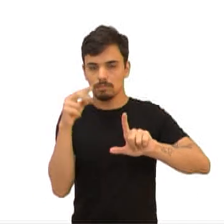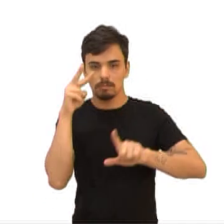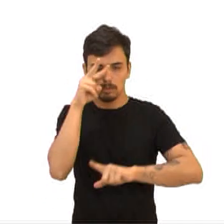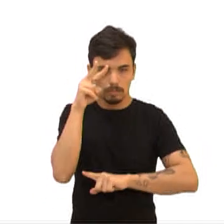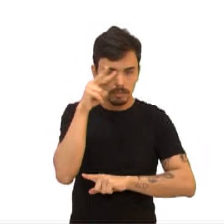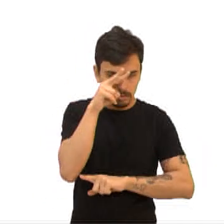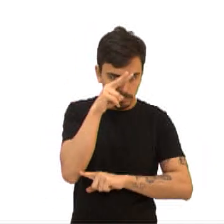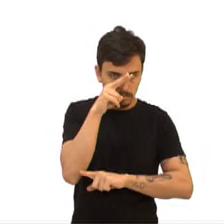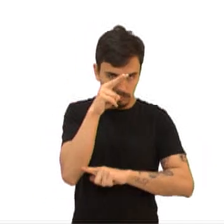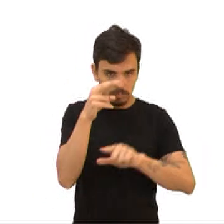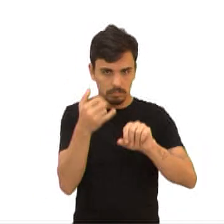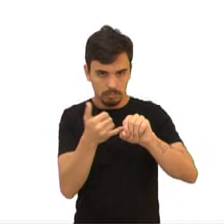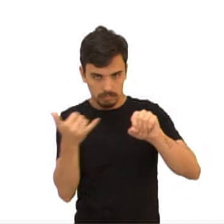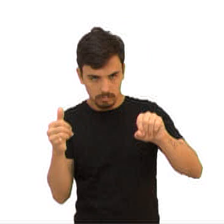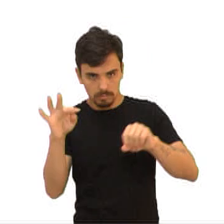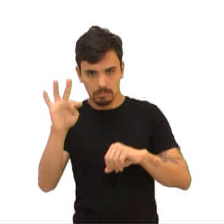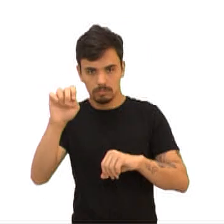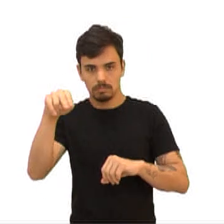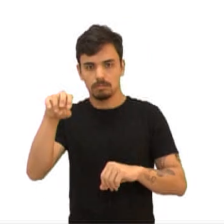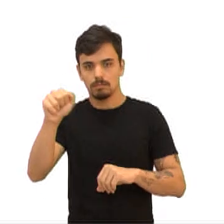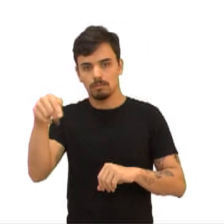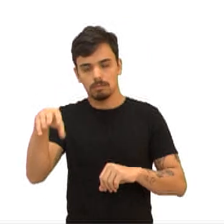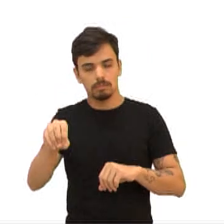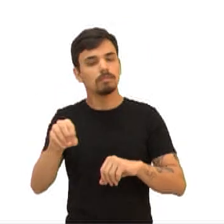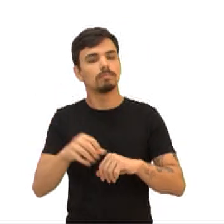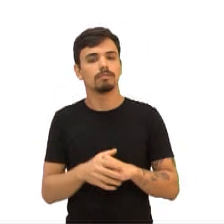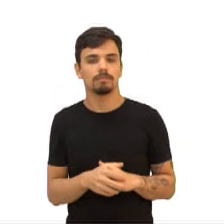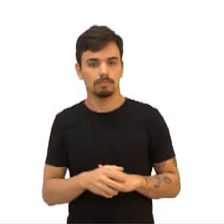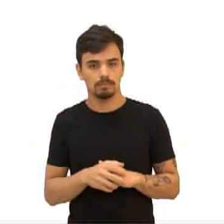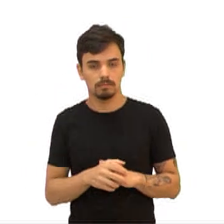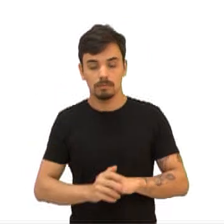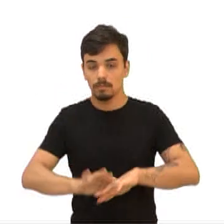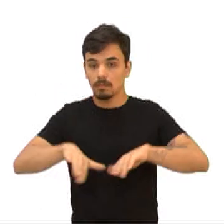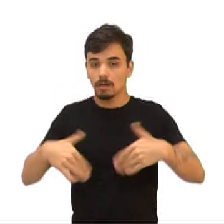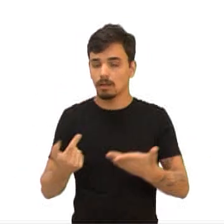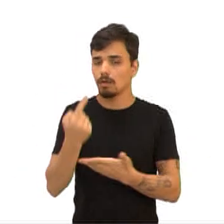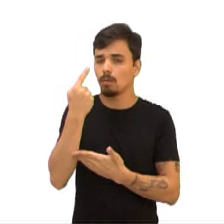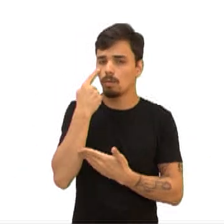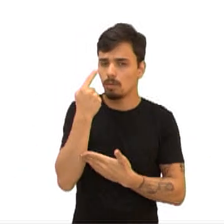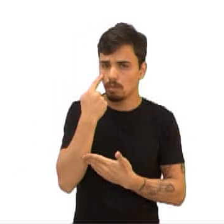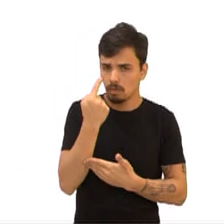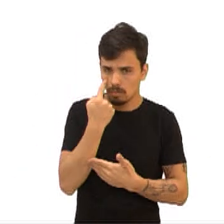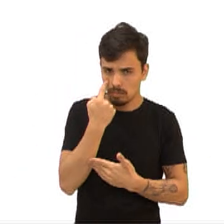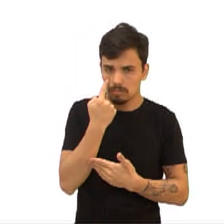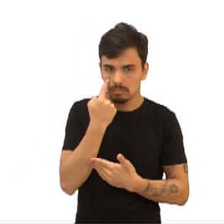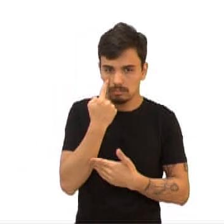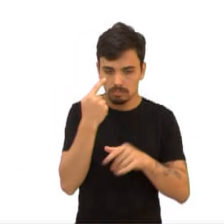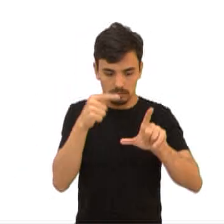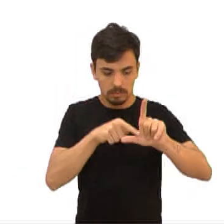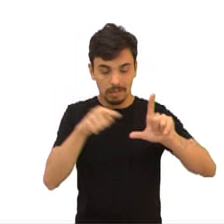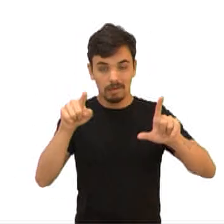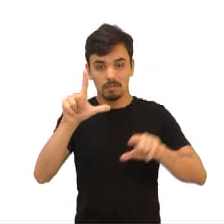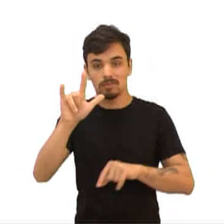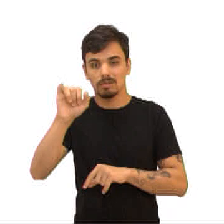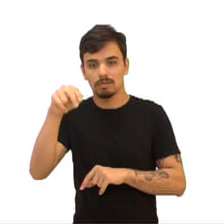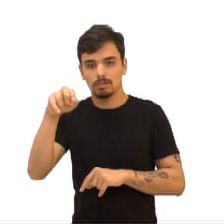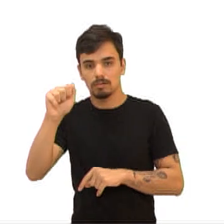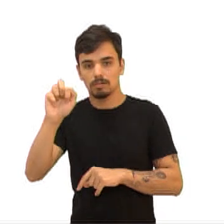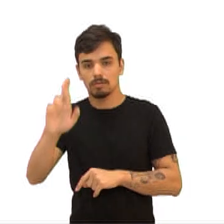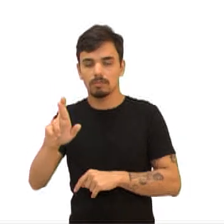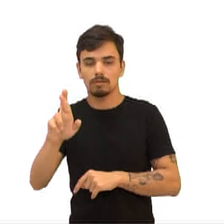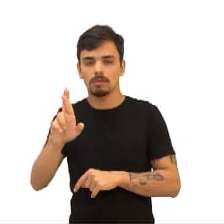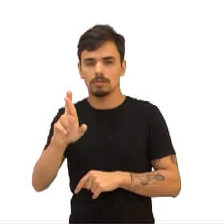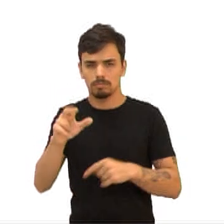reta linear. Então, veja só, um gráfico linear. Então, eu tenho aqui, ó, aumentou a carga um